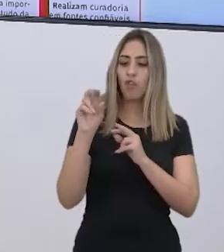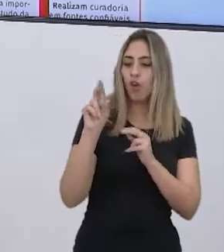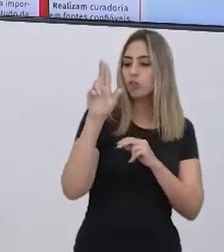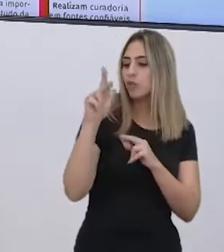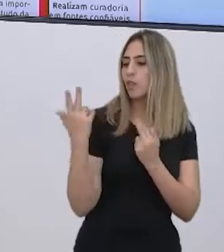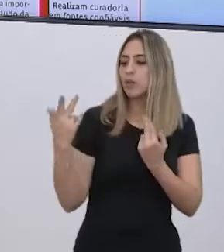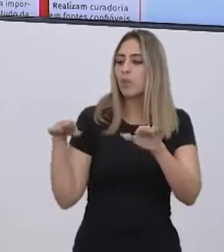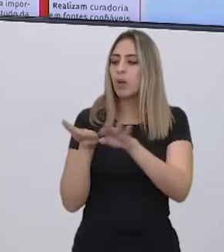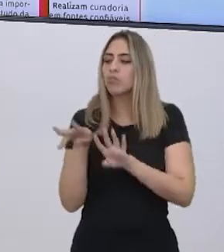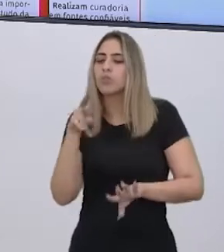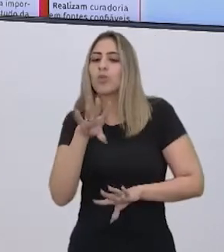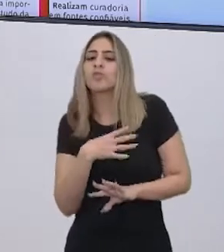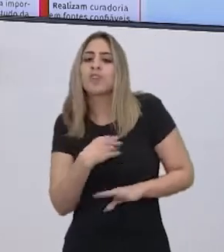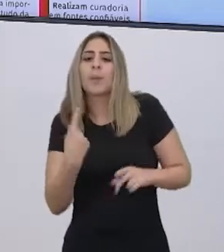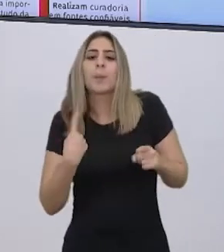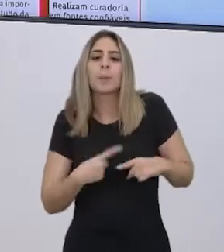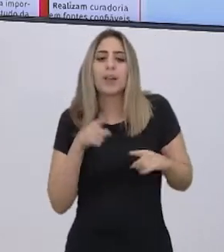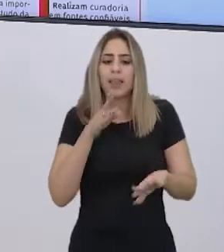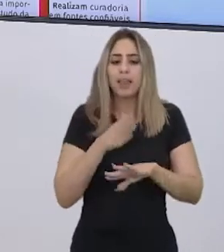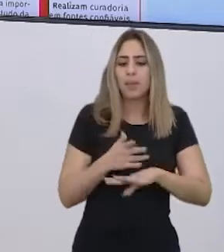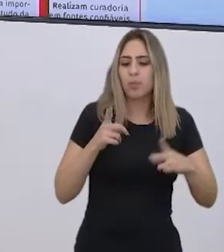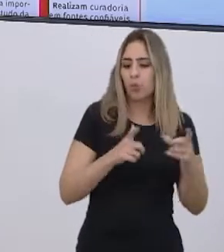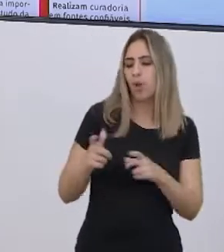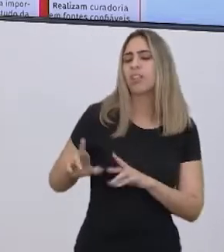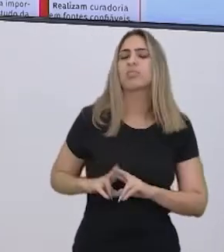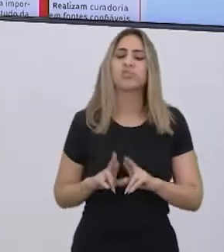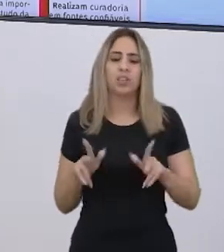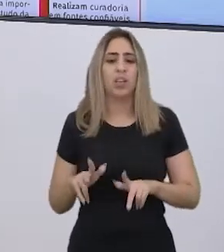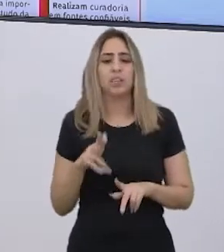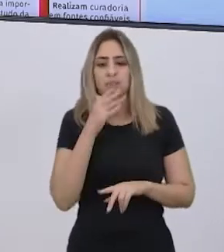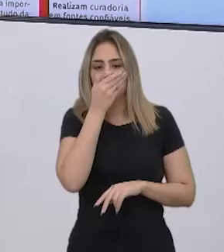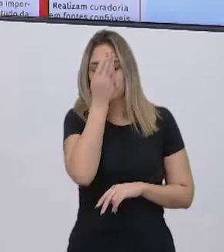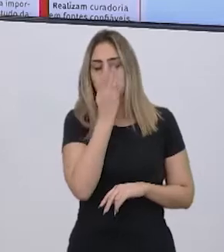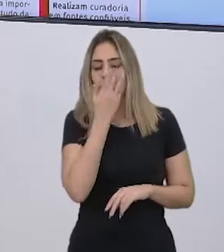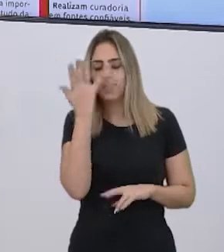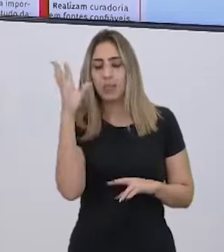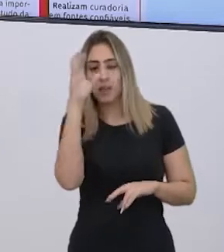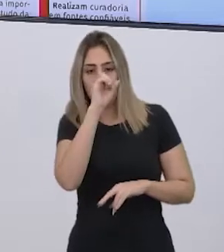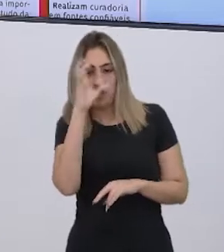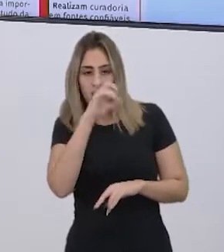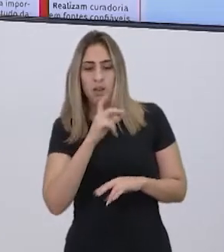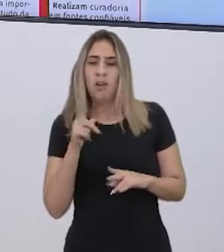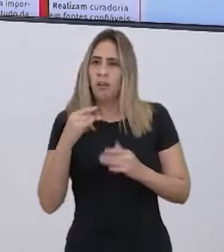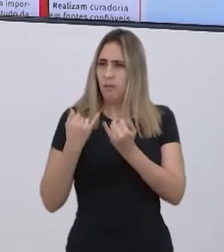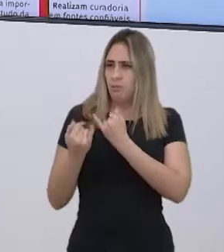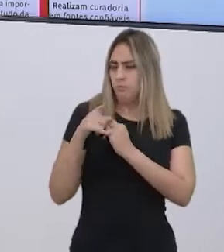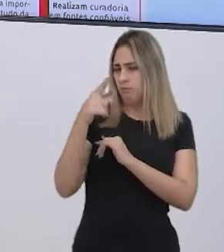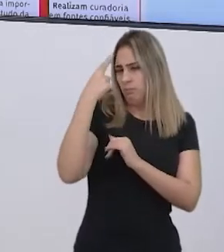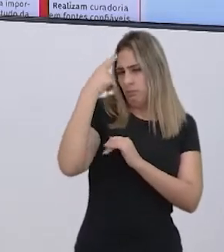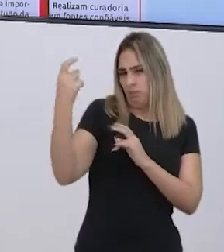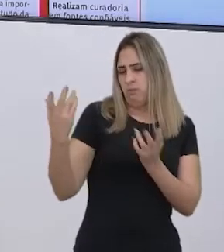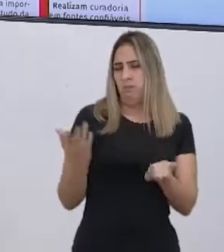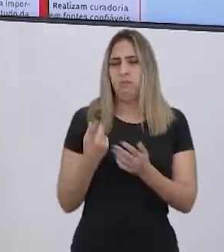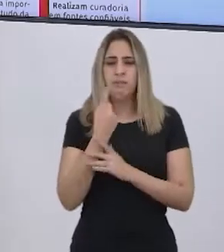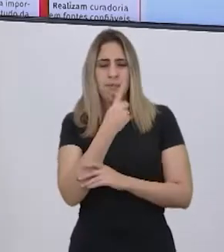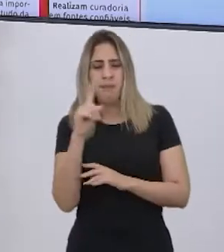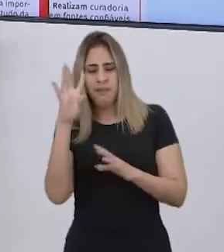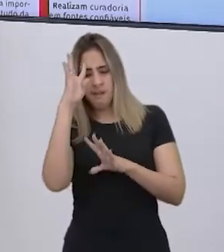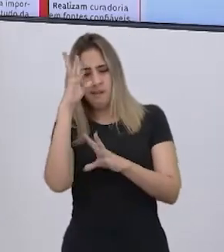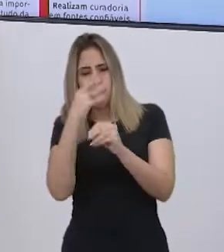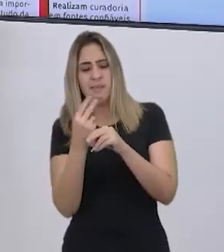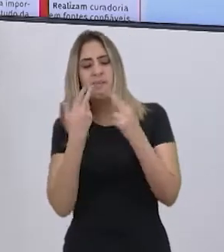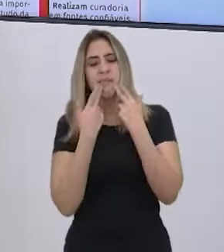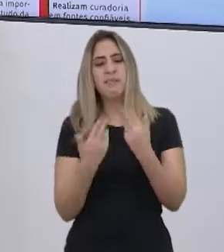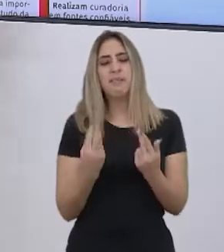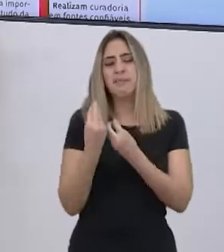ser igual aos seus filhos, porque são tempos e lugares diferentes de aprendizado. É meio que essa ideia. E por último, compreender a